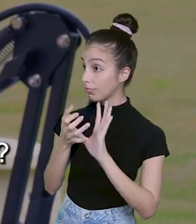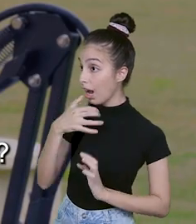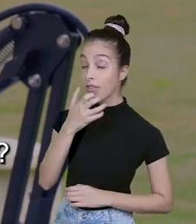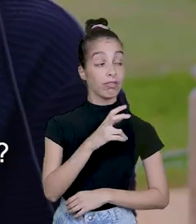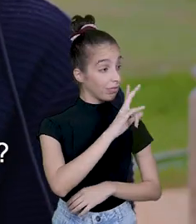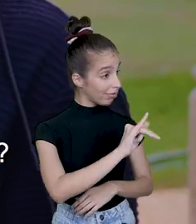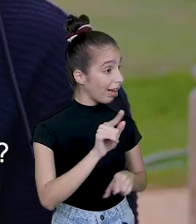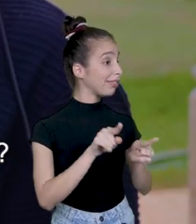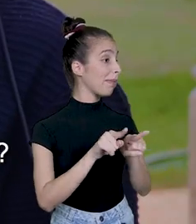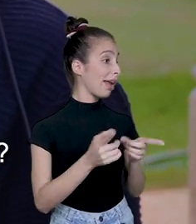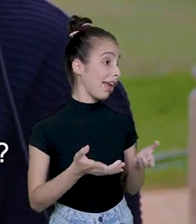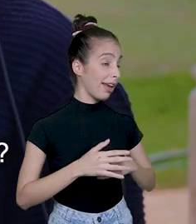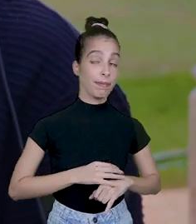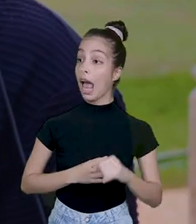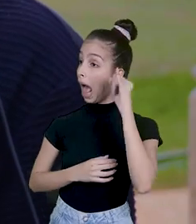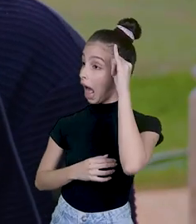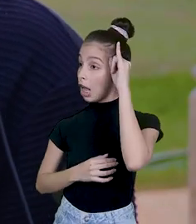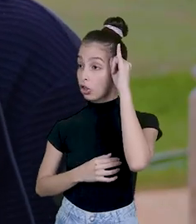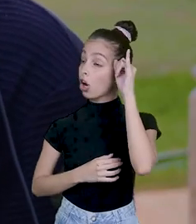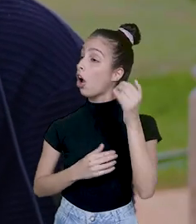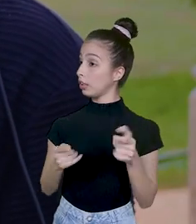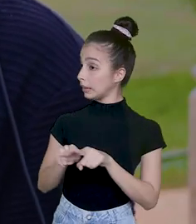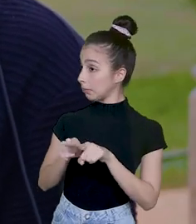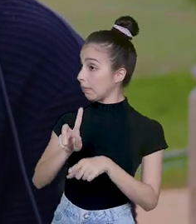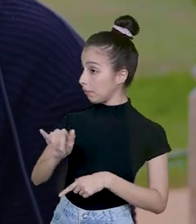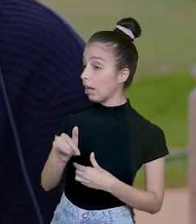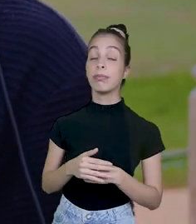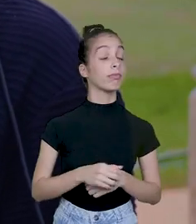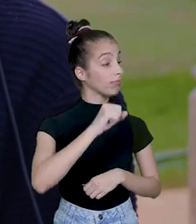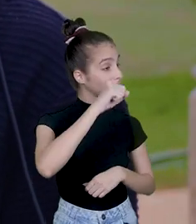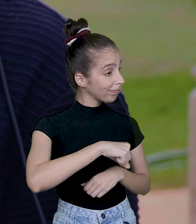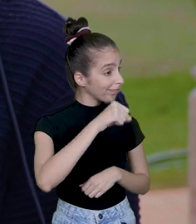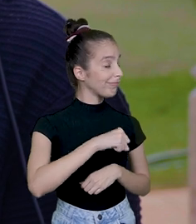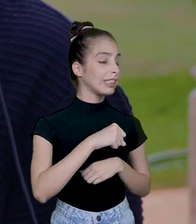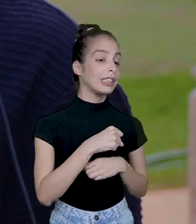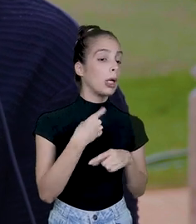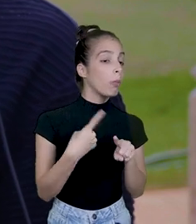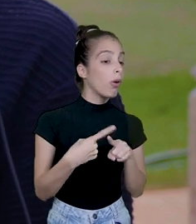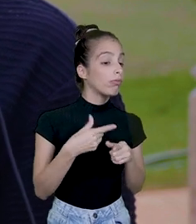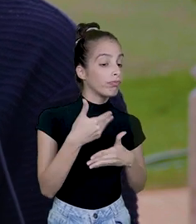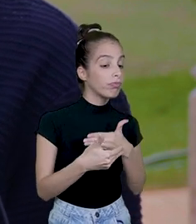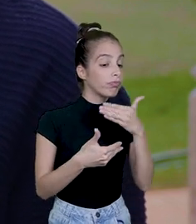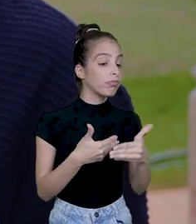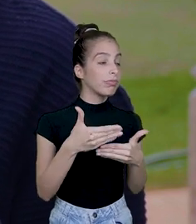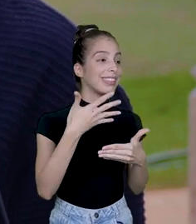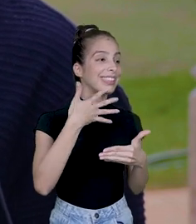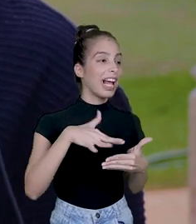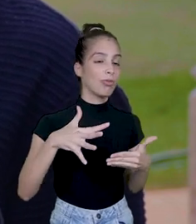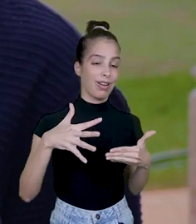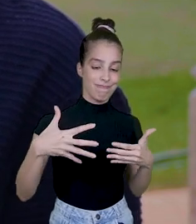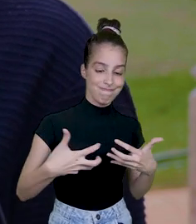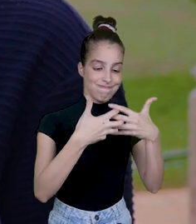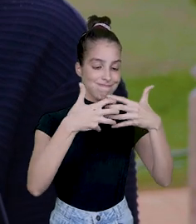e Android também já tem ferramenta de Inteligência Artificial então isso vai ocorrer eh gradativamente